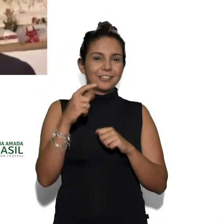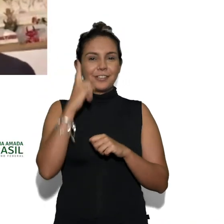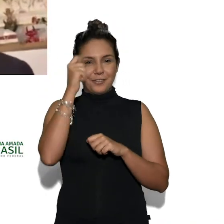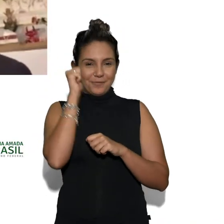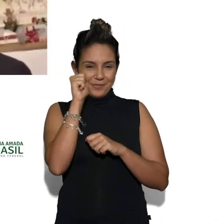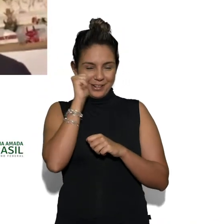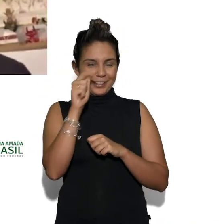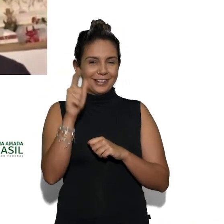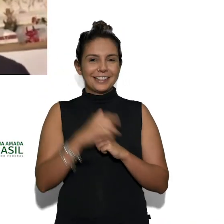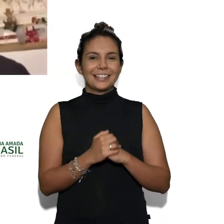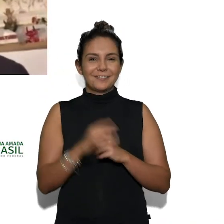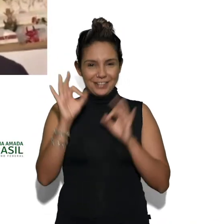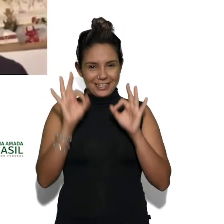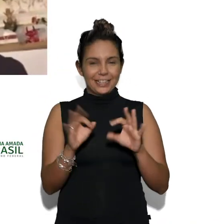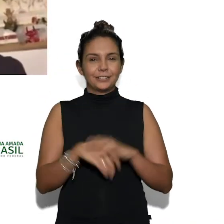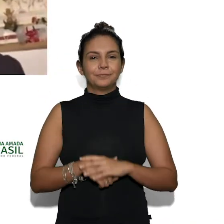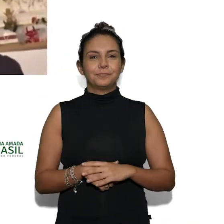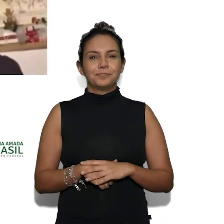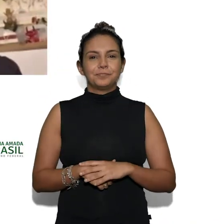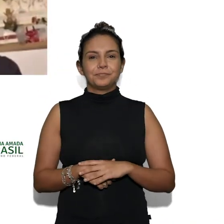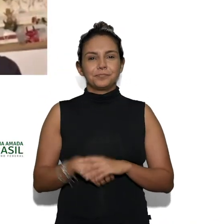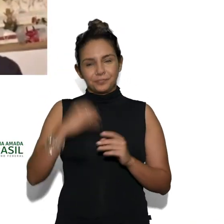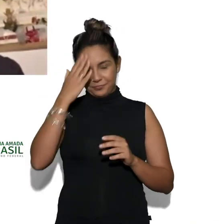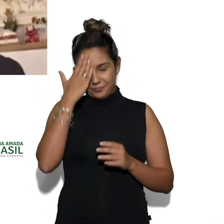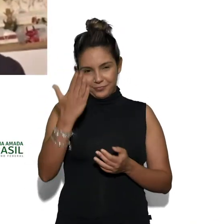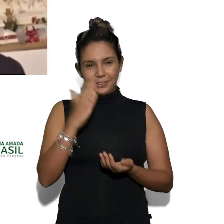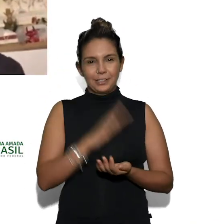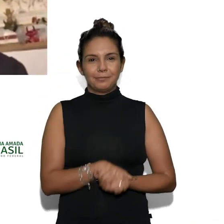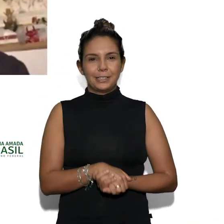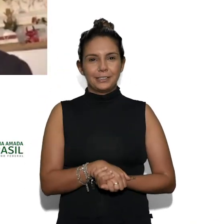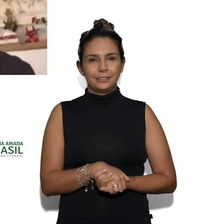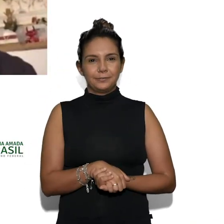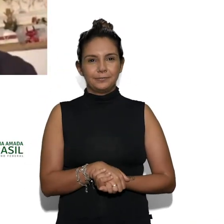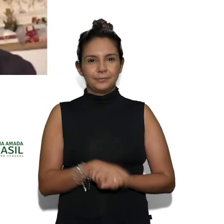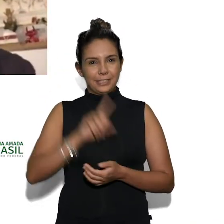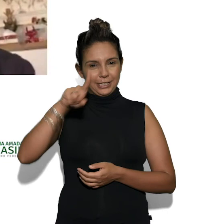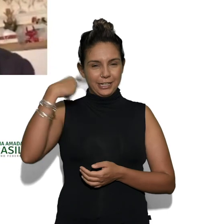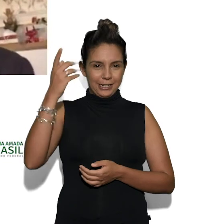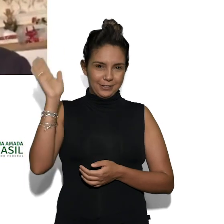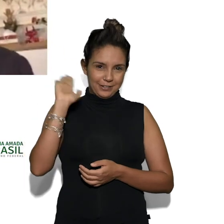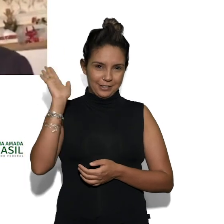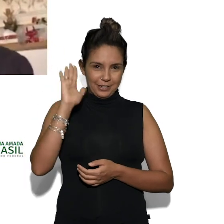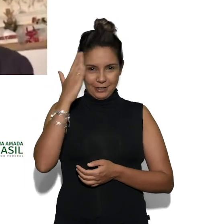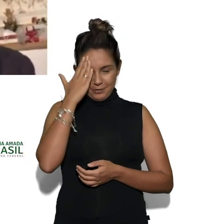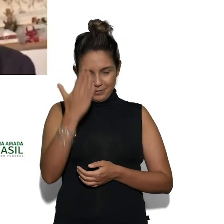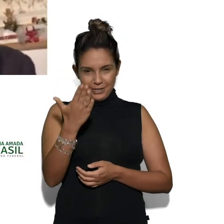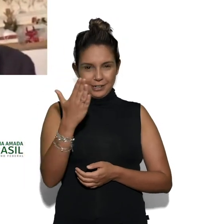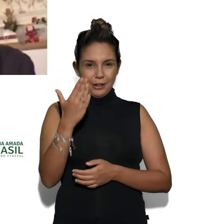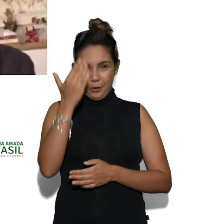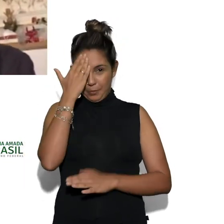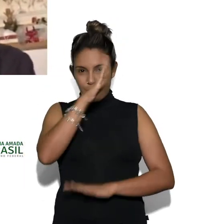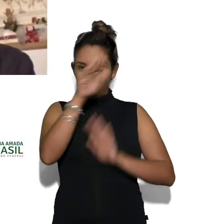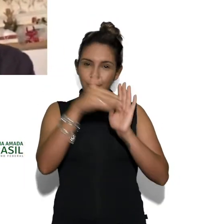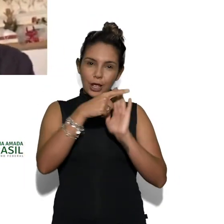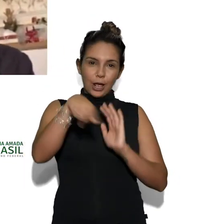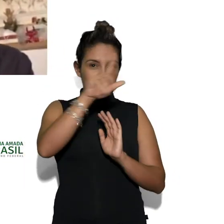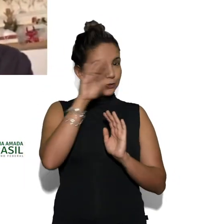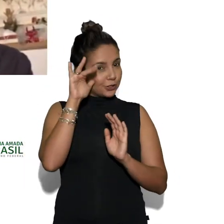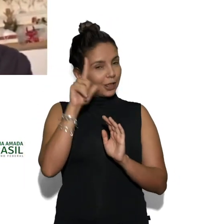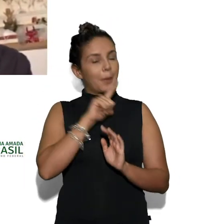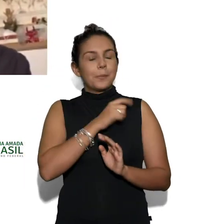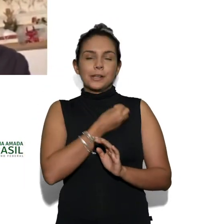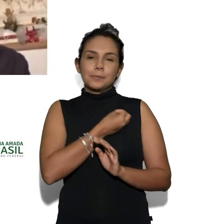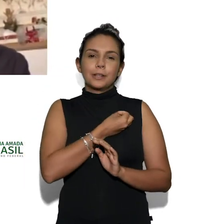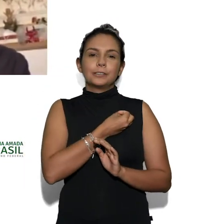uma mulher. Você tem toda a razão. Muito obrigado, viu, Walter? Até a próxima. Grande abraço, obrigado Afonso. a todo mundo que assistiu,